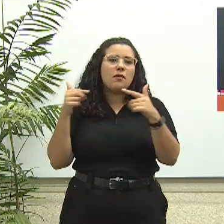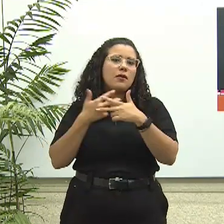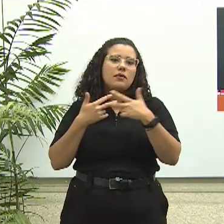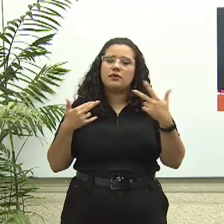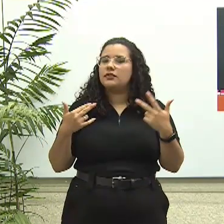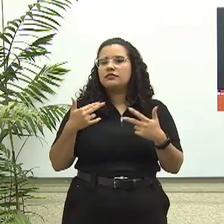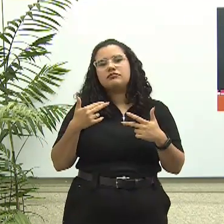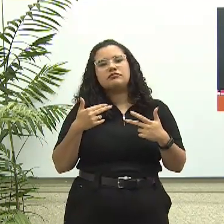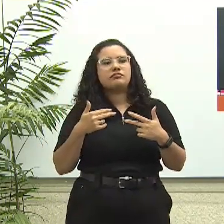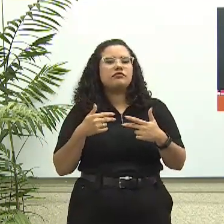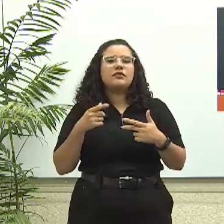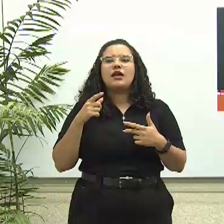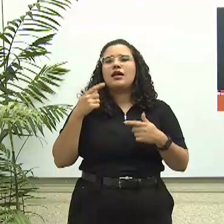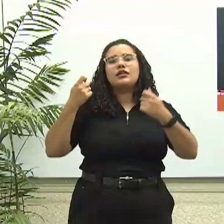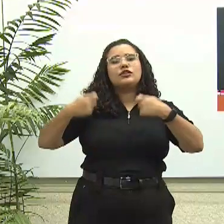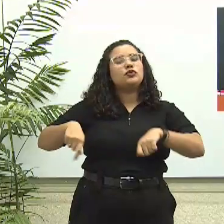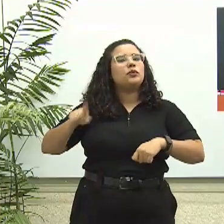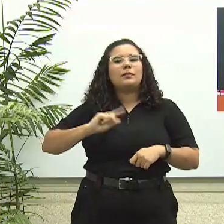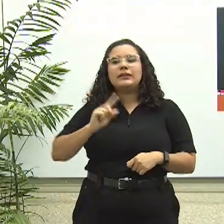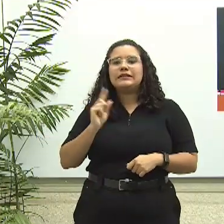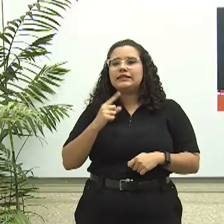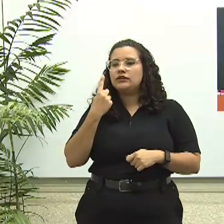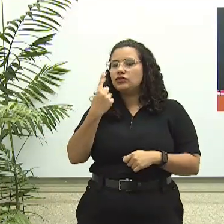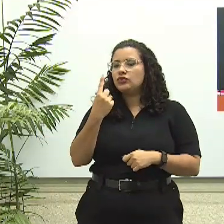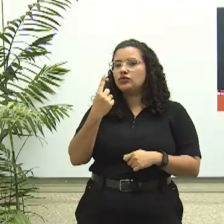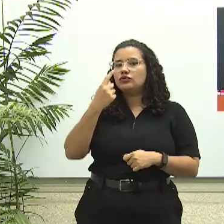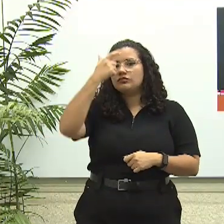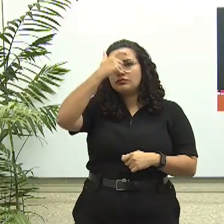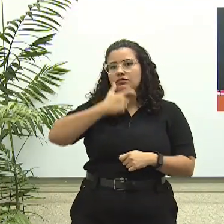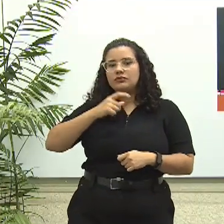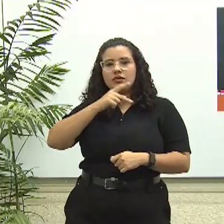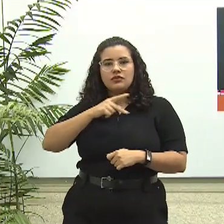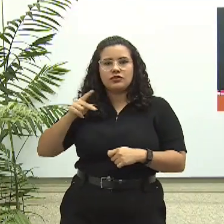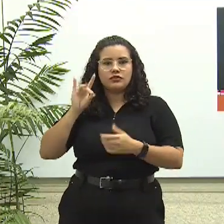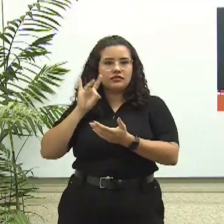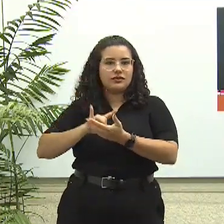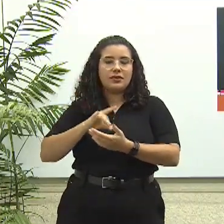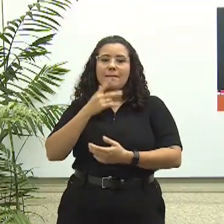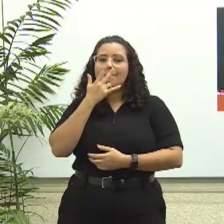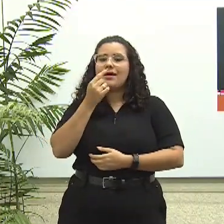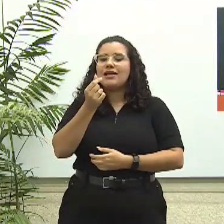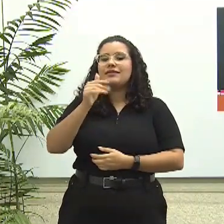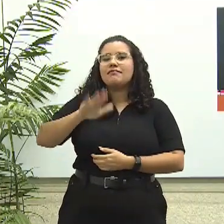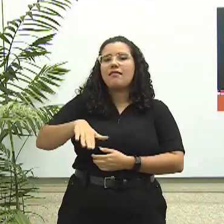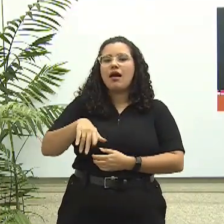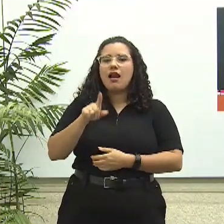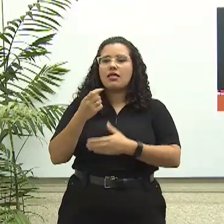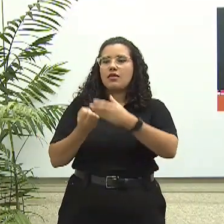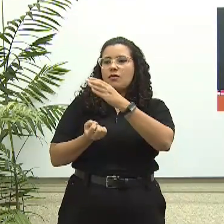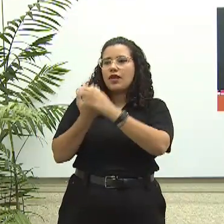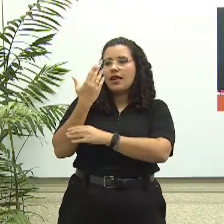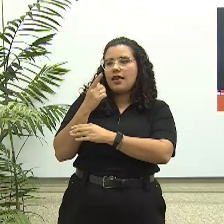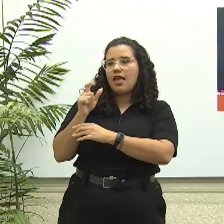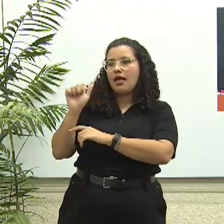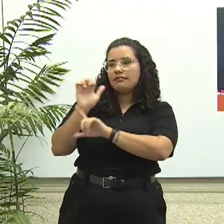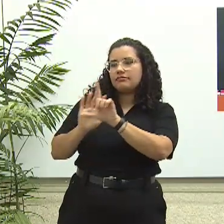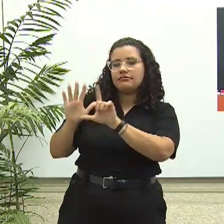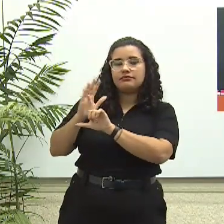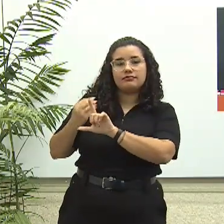vai e eles nem precisam de uma imagem de um professor real é mais barato criar um que não